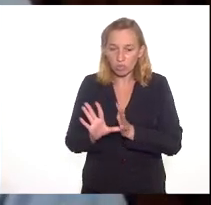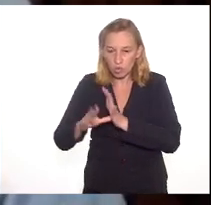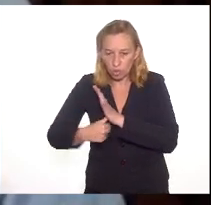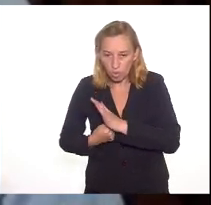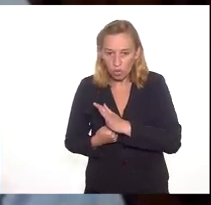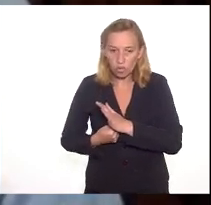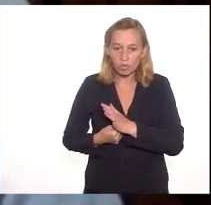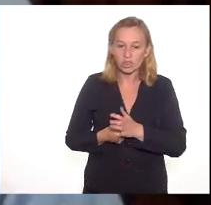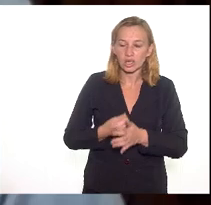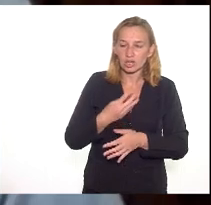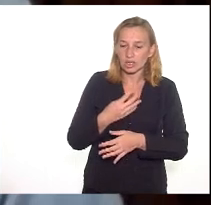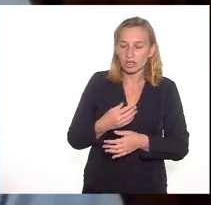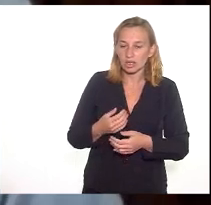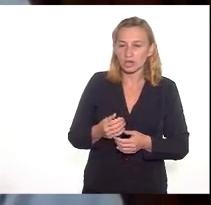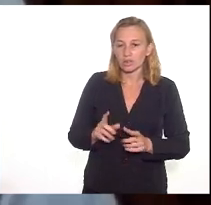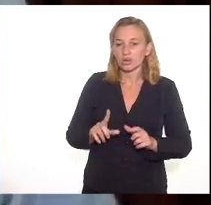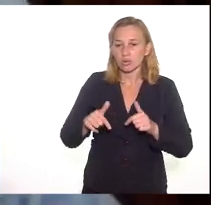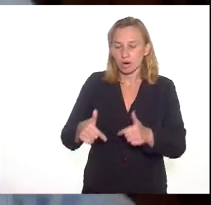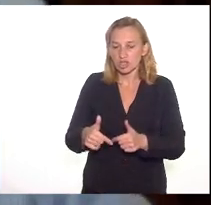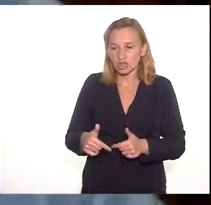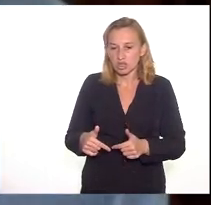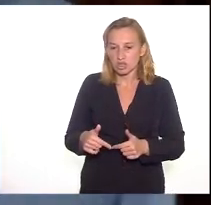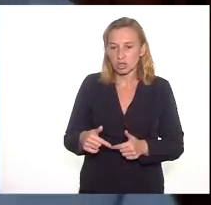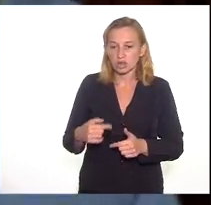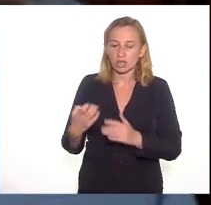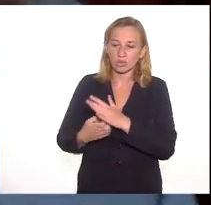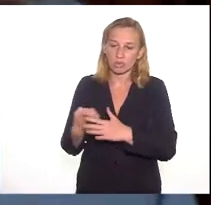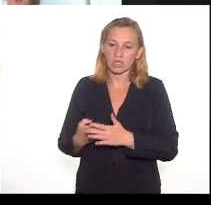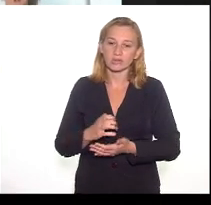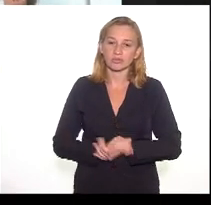da prática criminosa à ação do contribuinte ou seu agente.